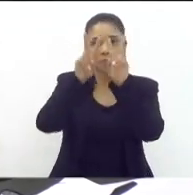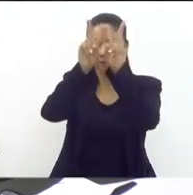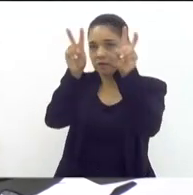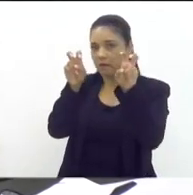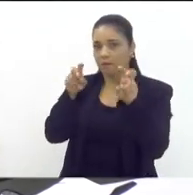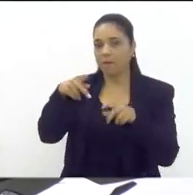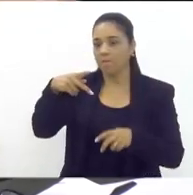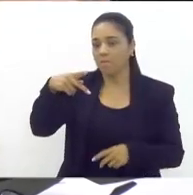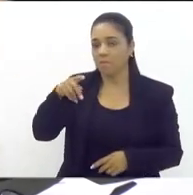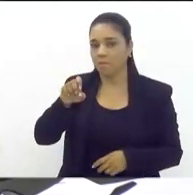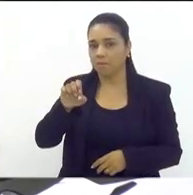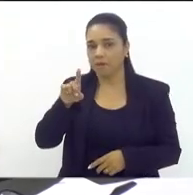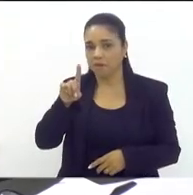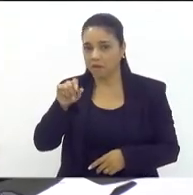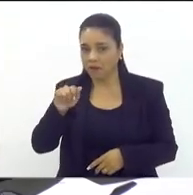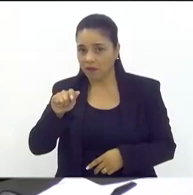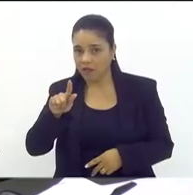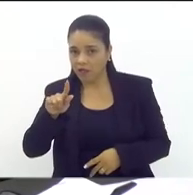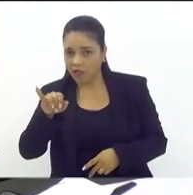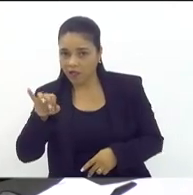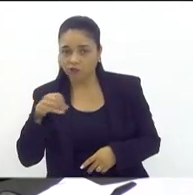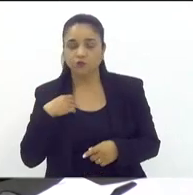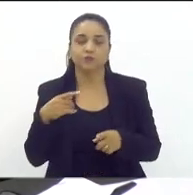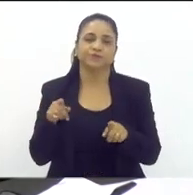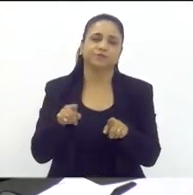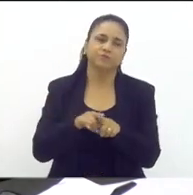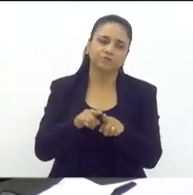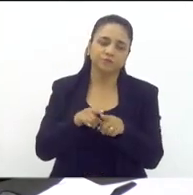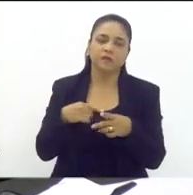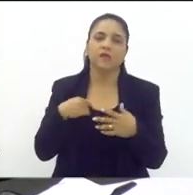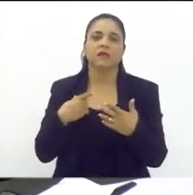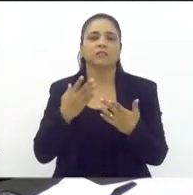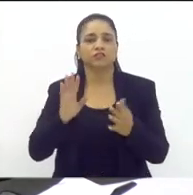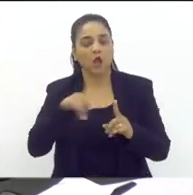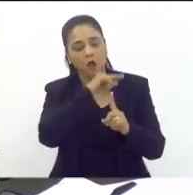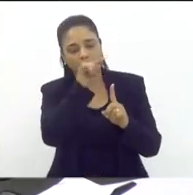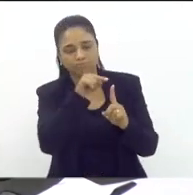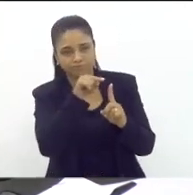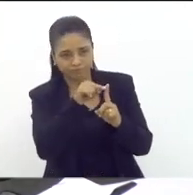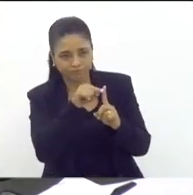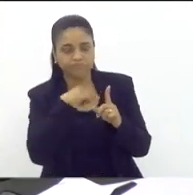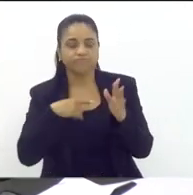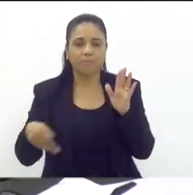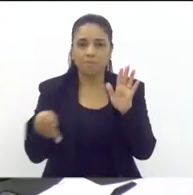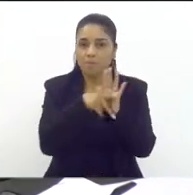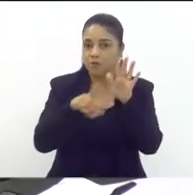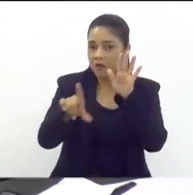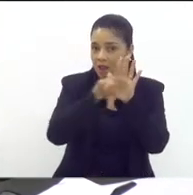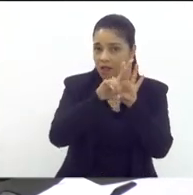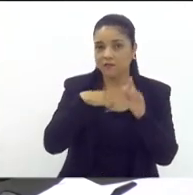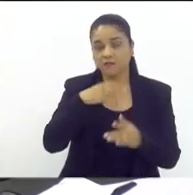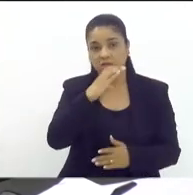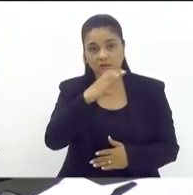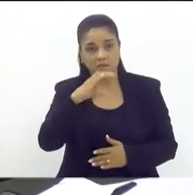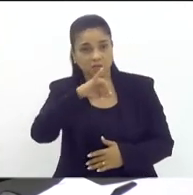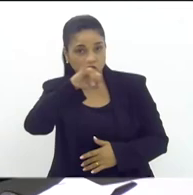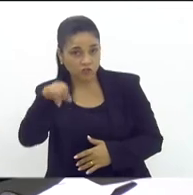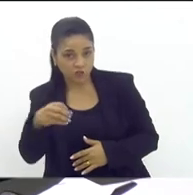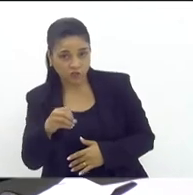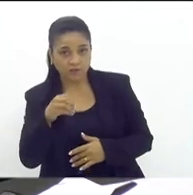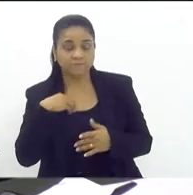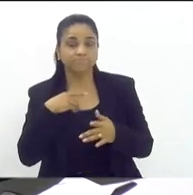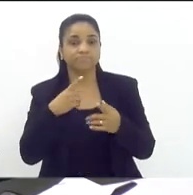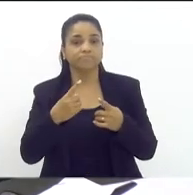aquele ampliação de perímetro nas Peças de verdade isso já tem sido objeto de alguns projetos ali que estão ao longo da ccj a gente faria uma audiência lá